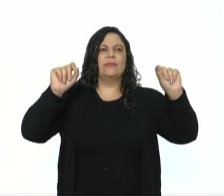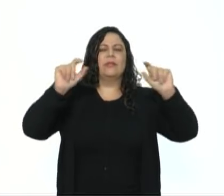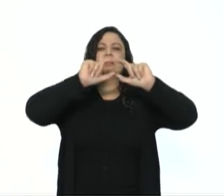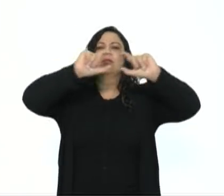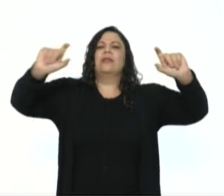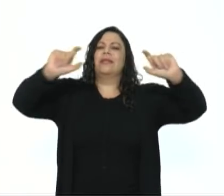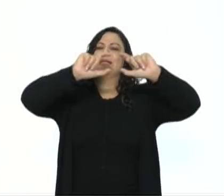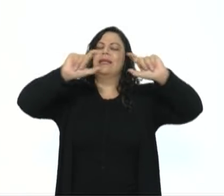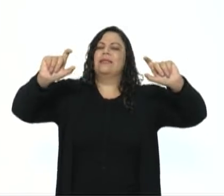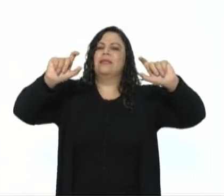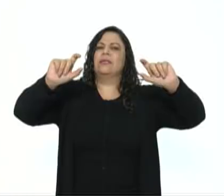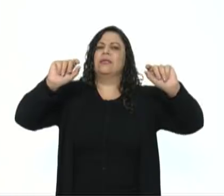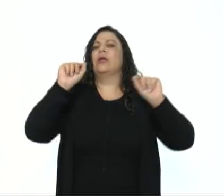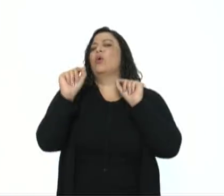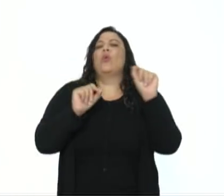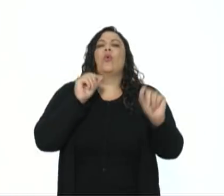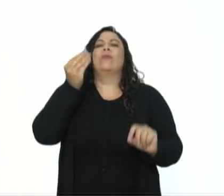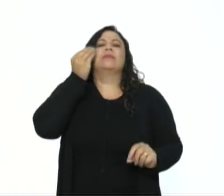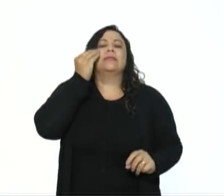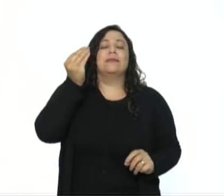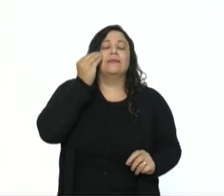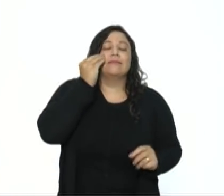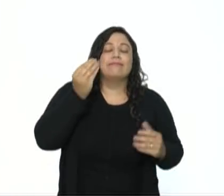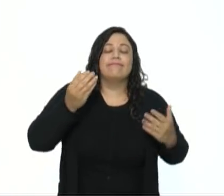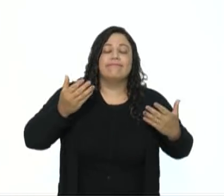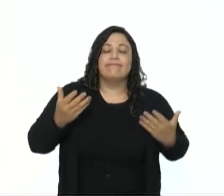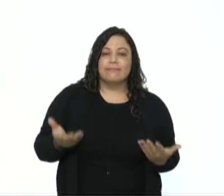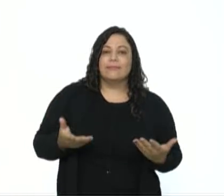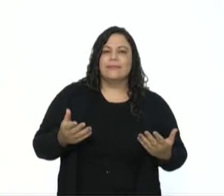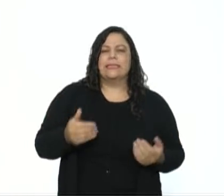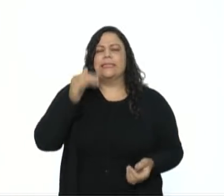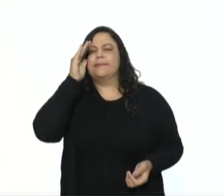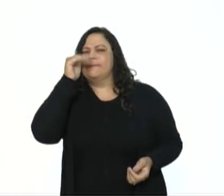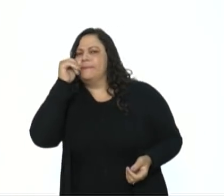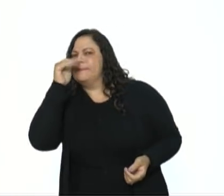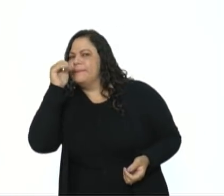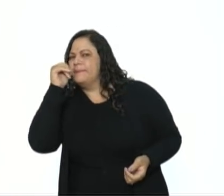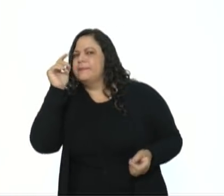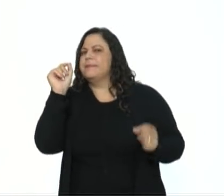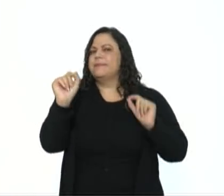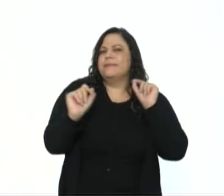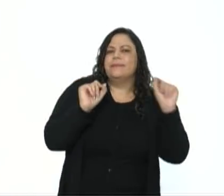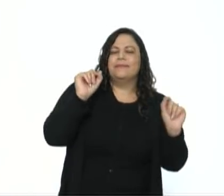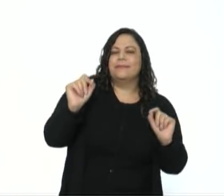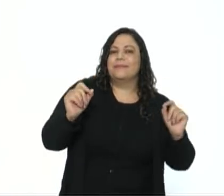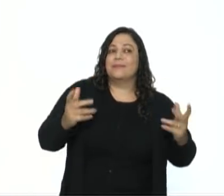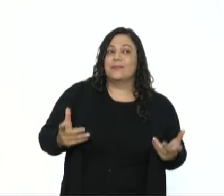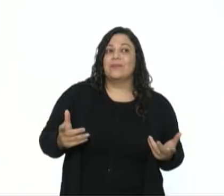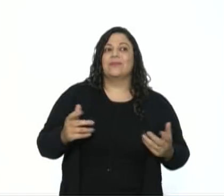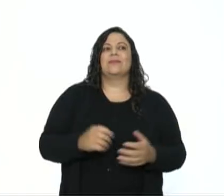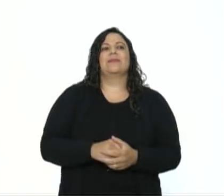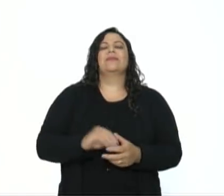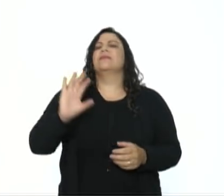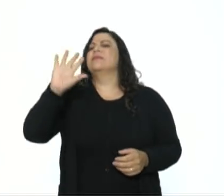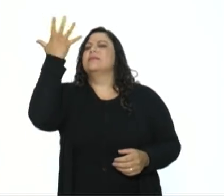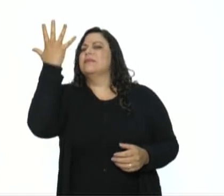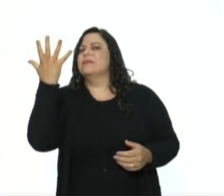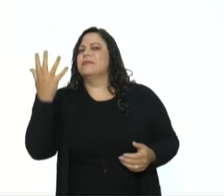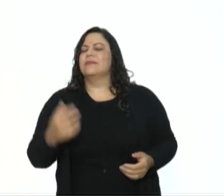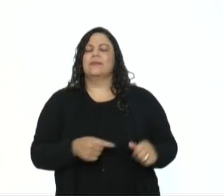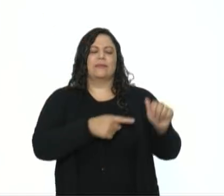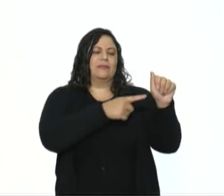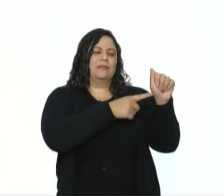que ele fez para tentar trazer um pouquinho de curiosidade para o leitor? Ocorre quando? Letra